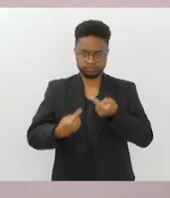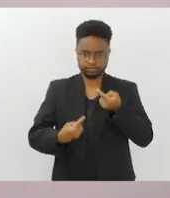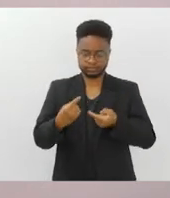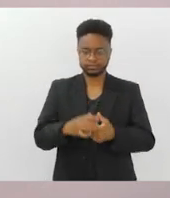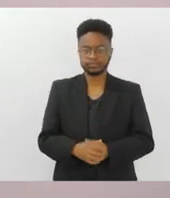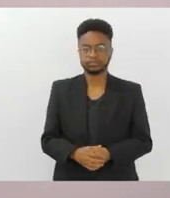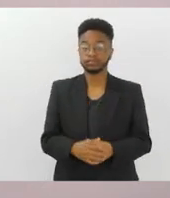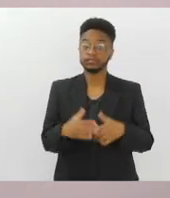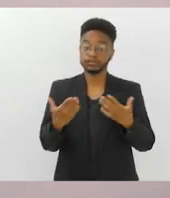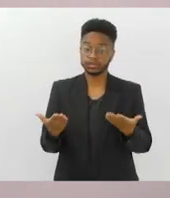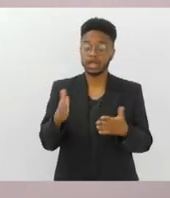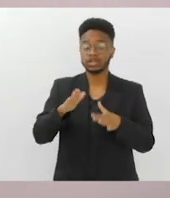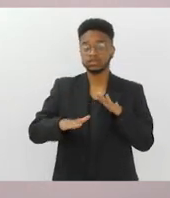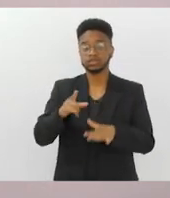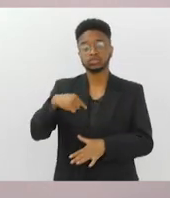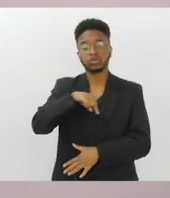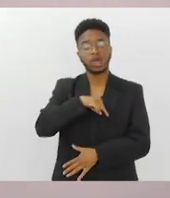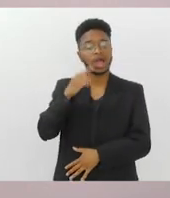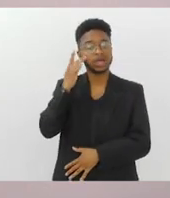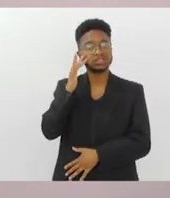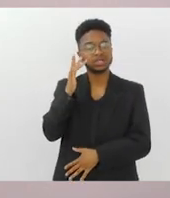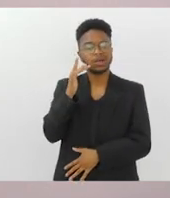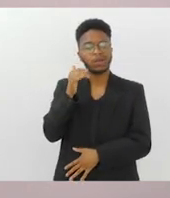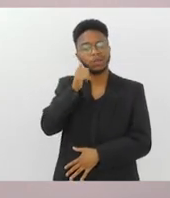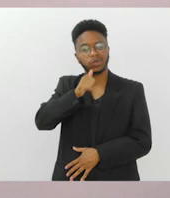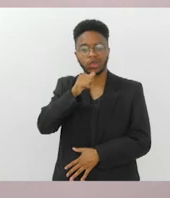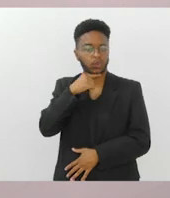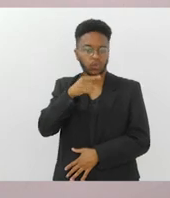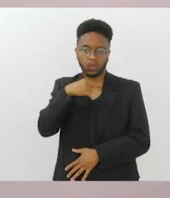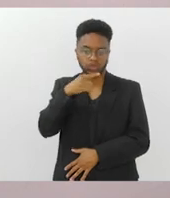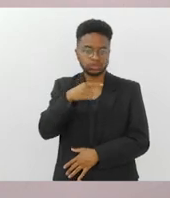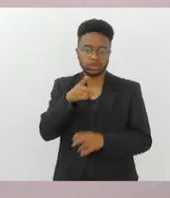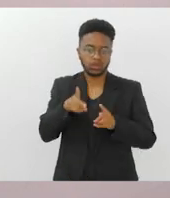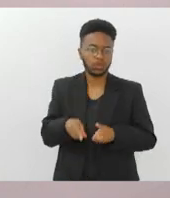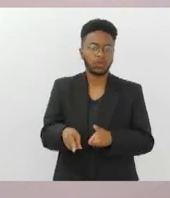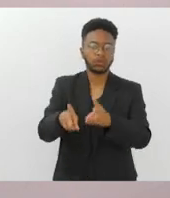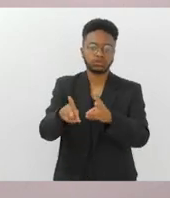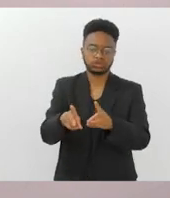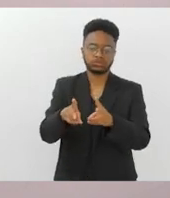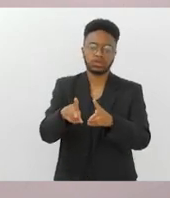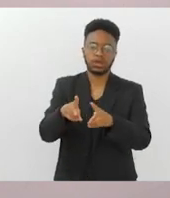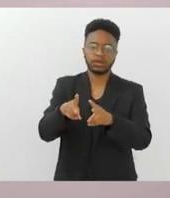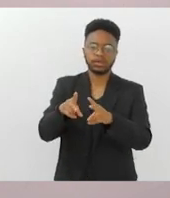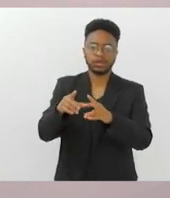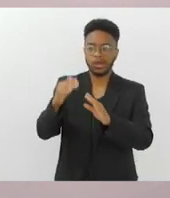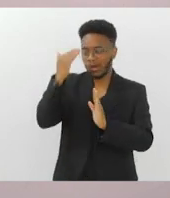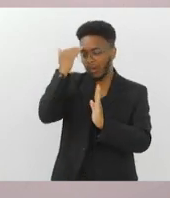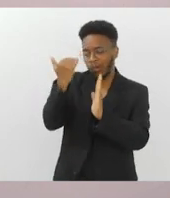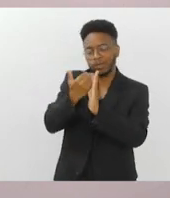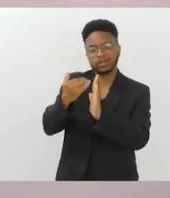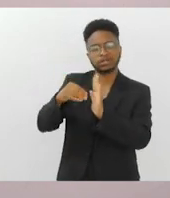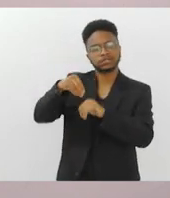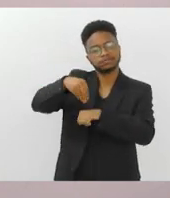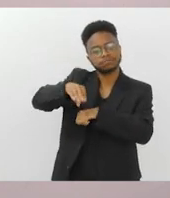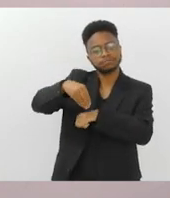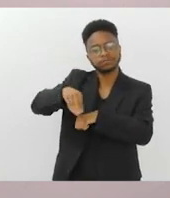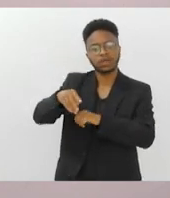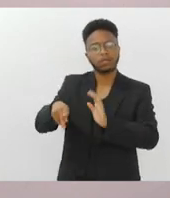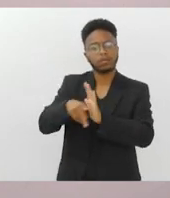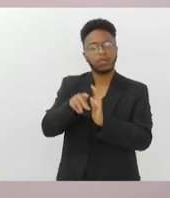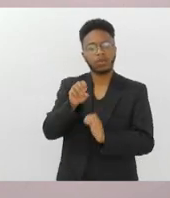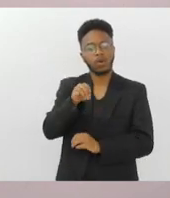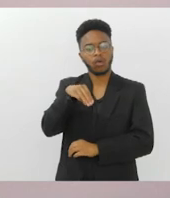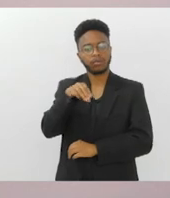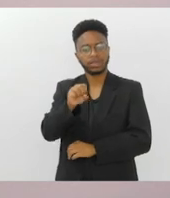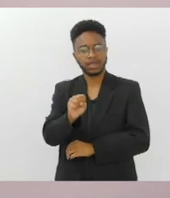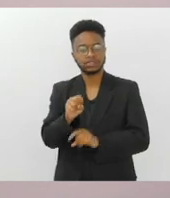que, muitas vezes, as mulheres não têm possibilidades objetivas para seguirem as recomendações apontadas pela OMS,